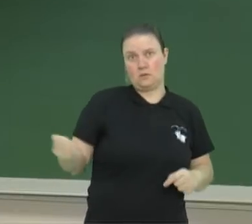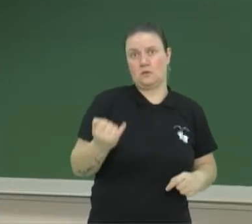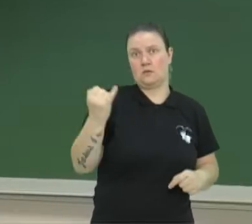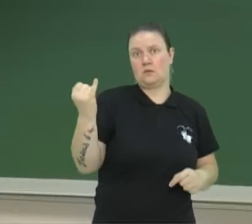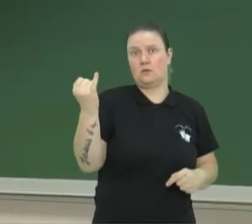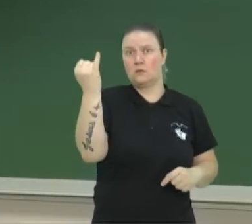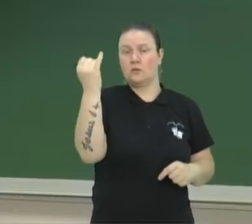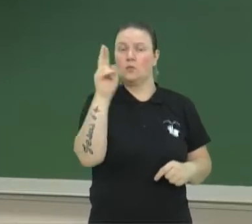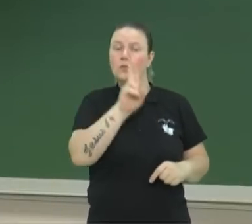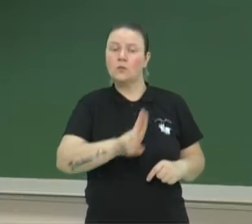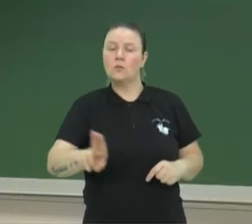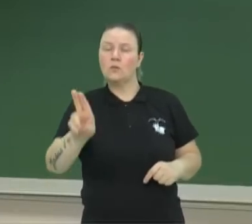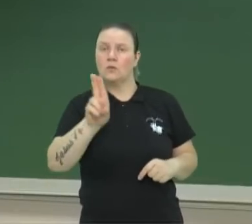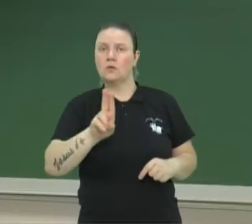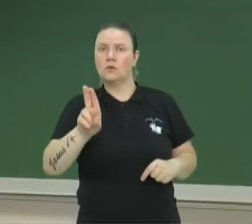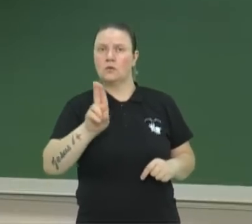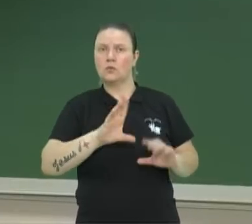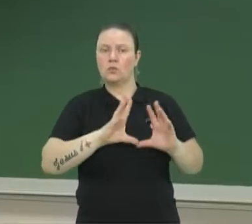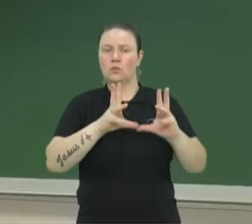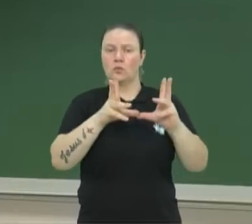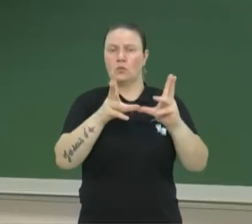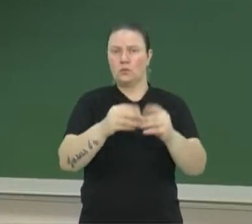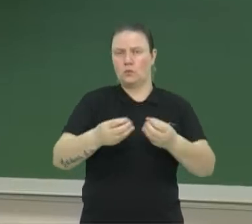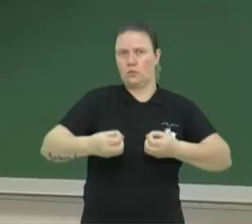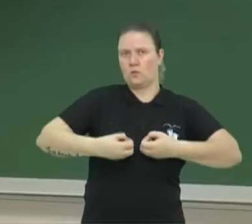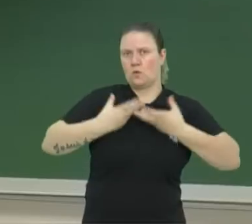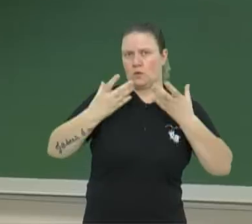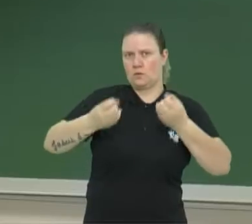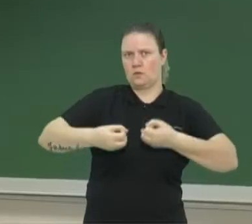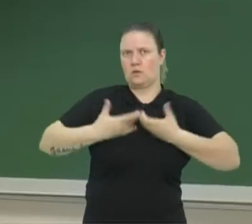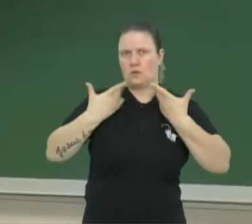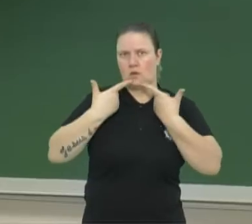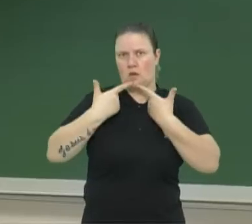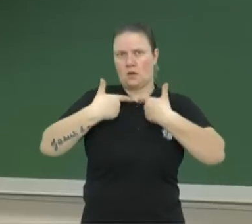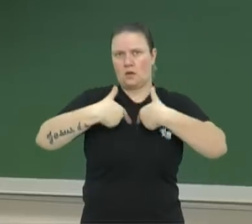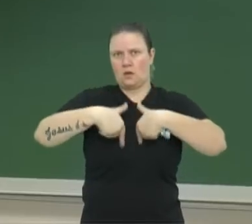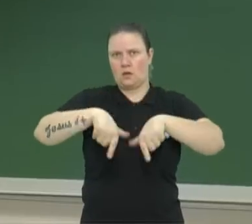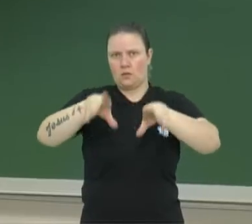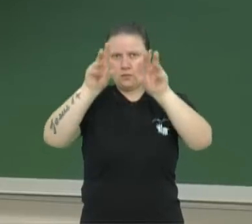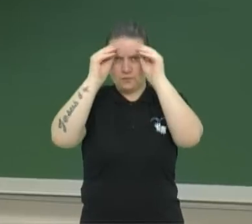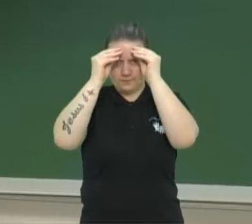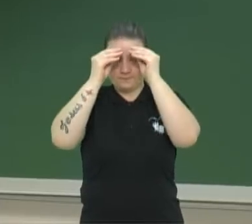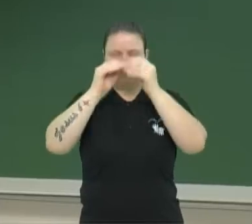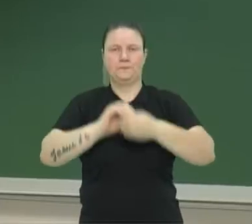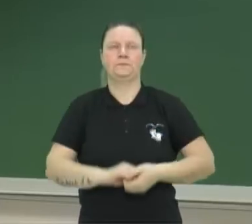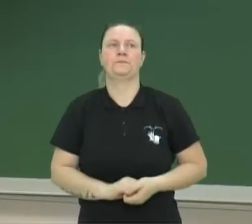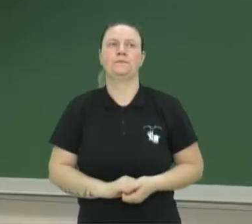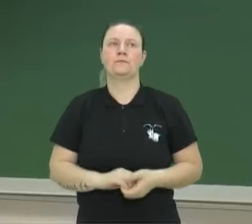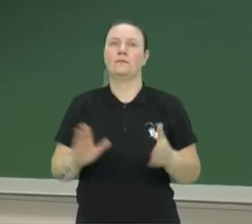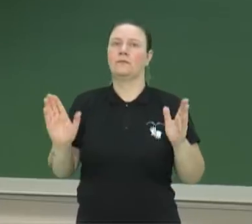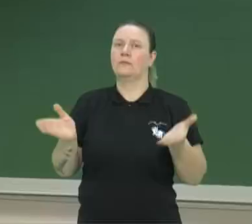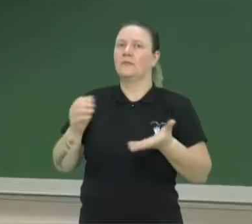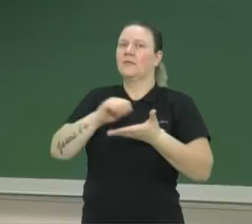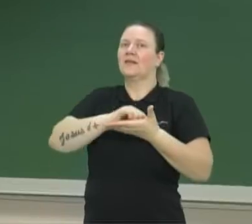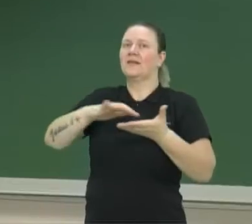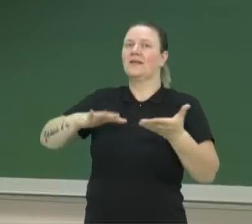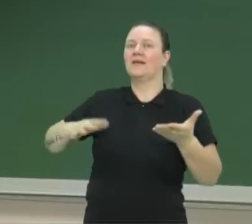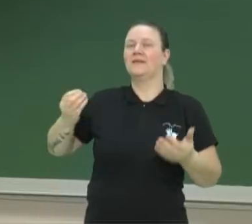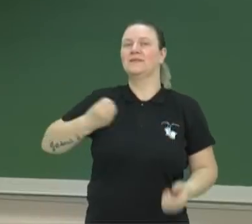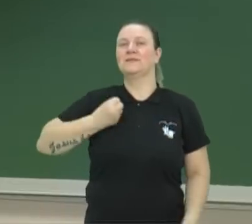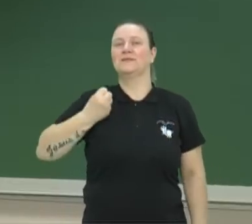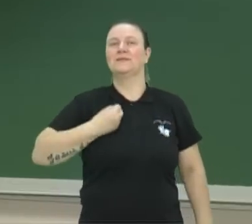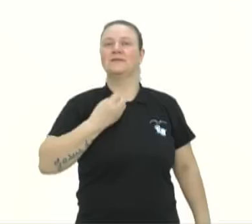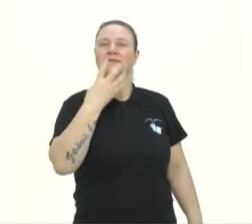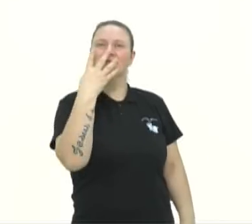usar adequadamente, né, todas as expressões da nossa linguagem. Beleza? E agora, atividade número 4 para